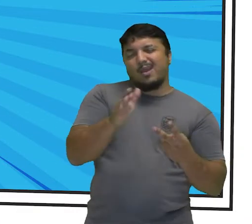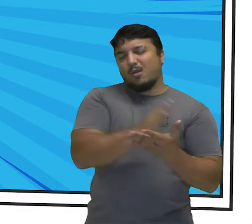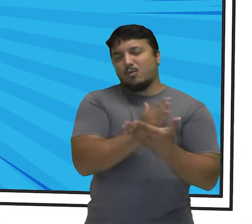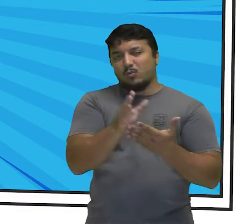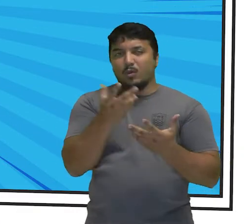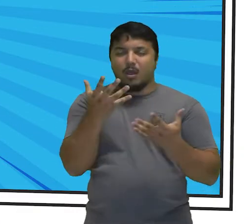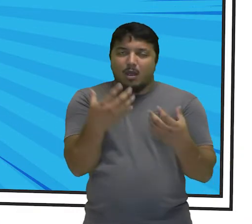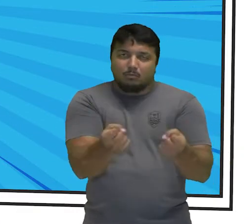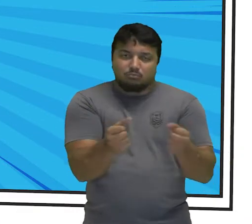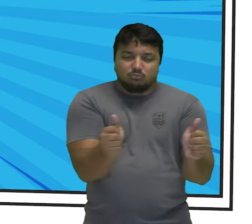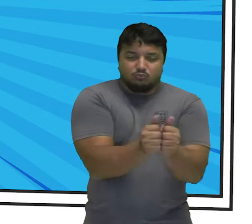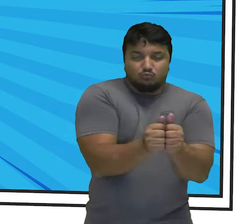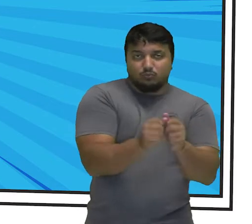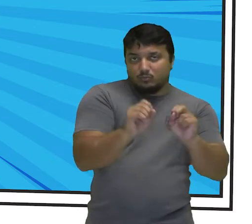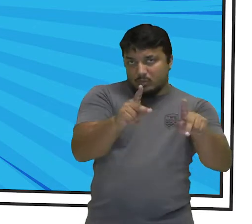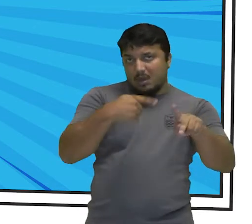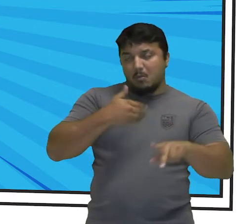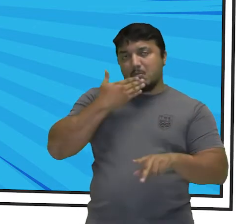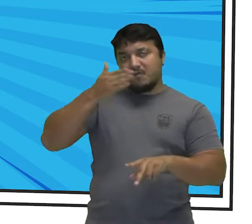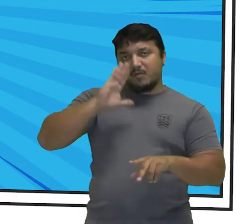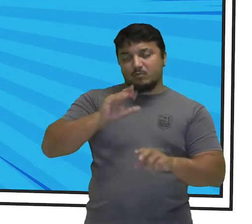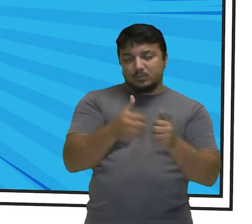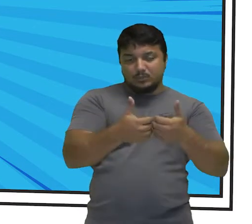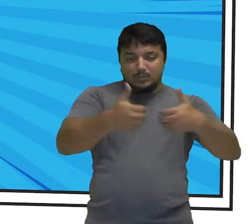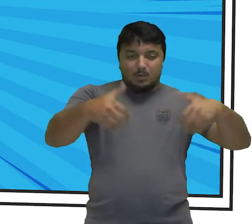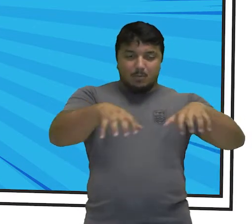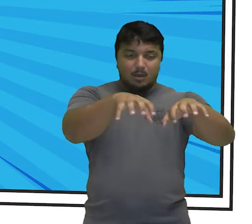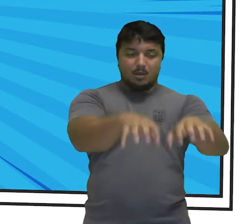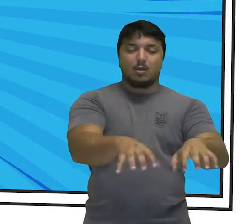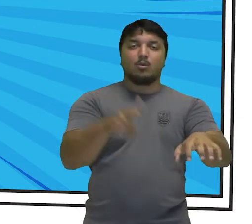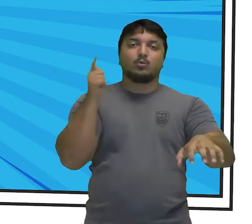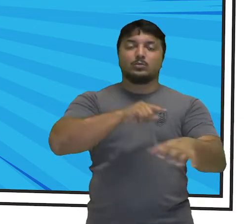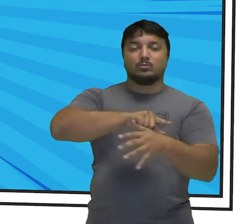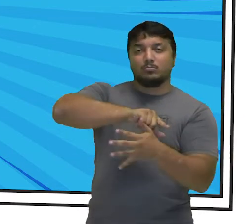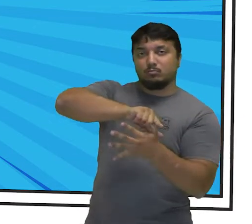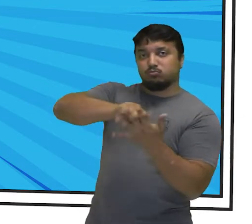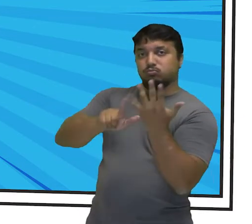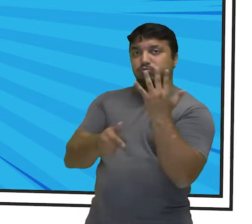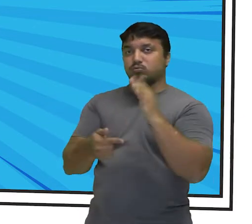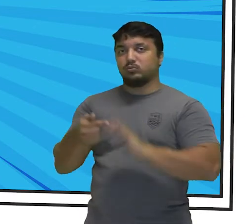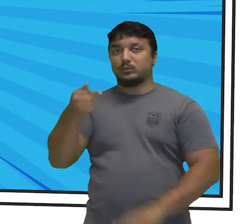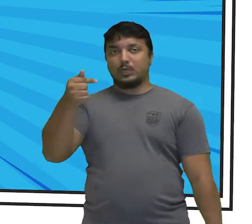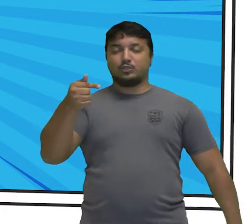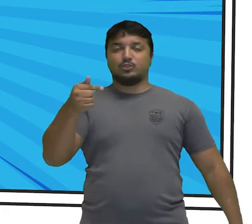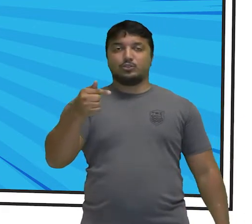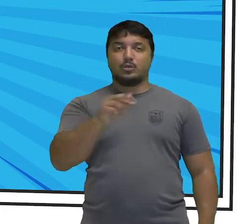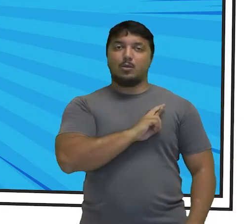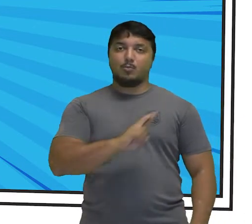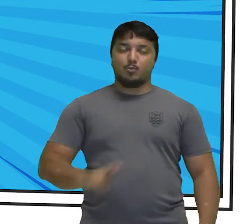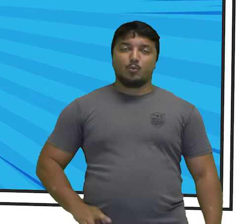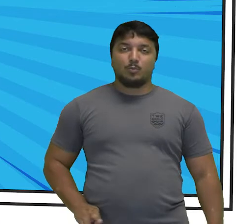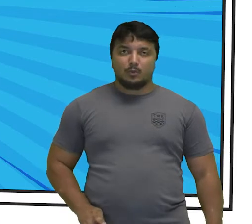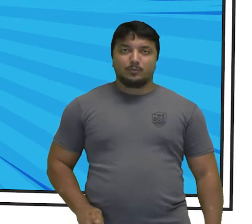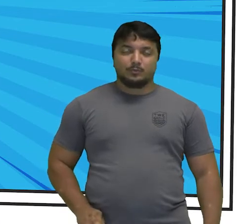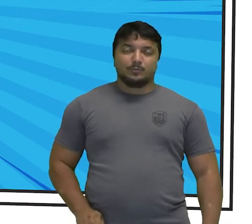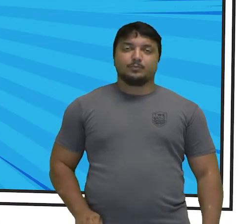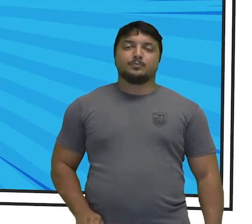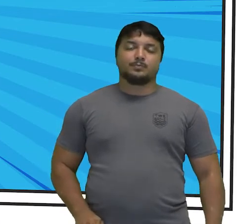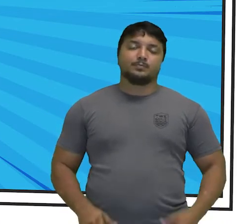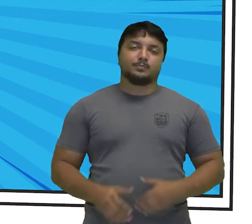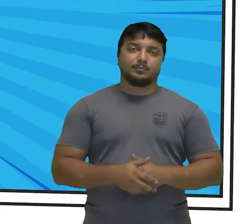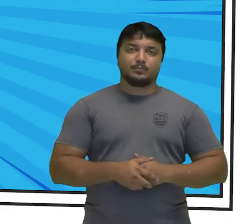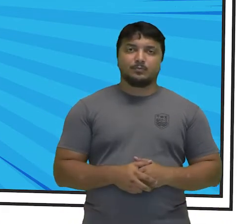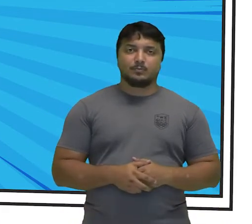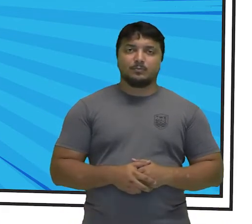Eu vou separá-las, tudo bem? Para ter num total 7 fases. Você vai ver que eu vou ter no total